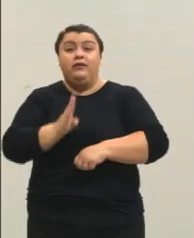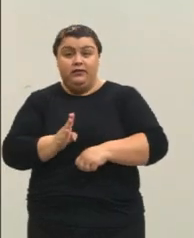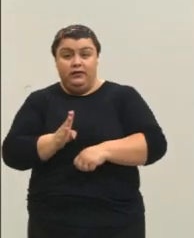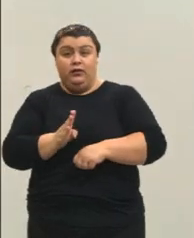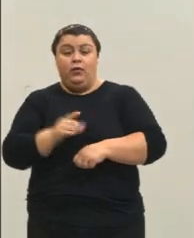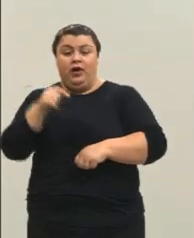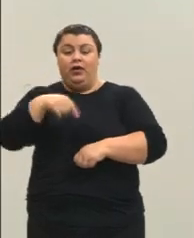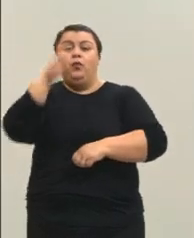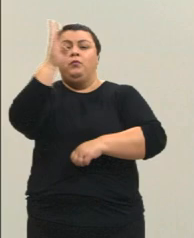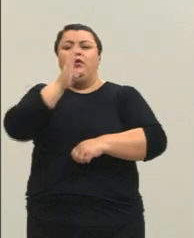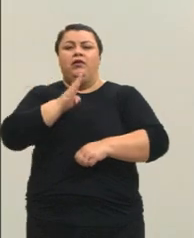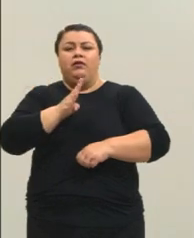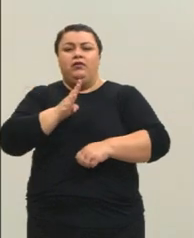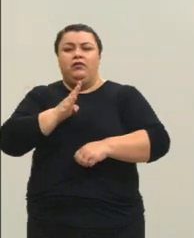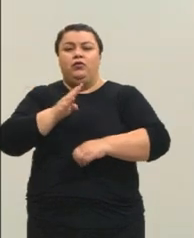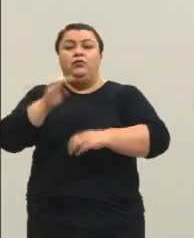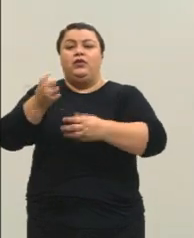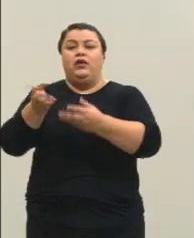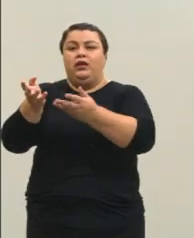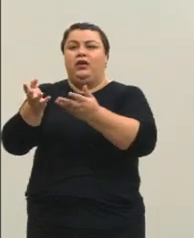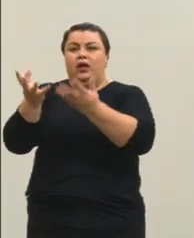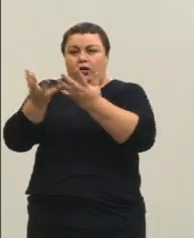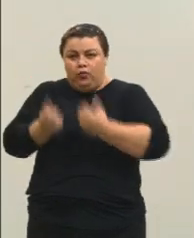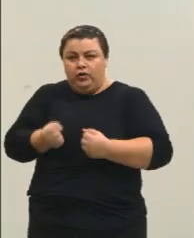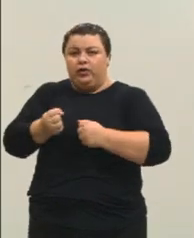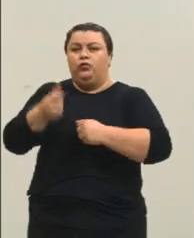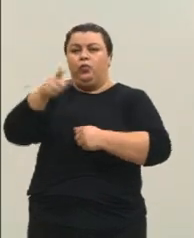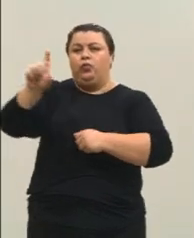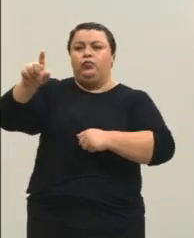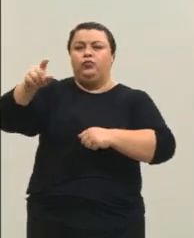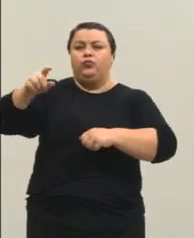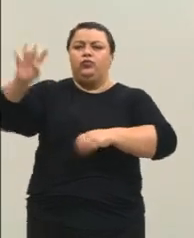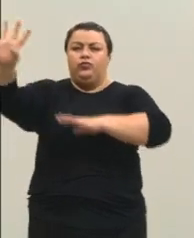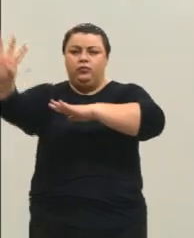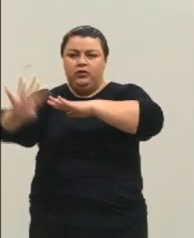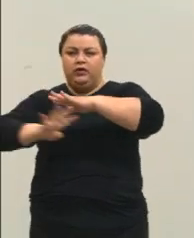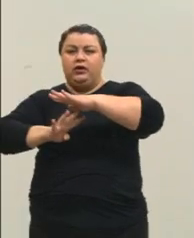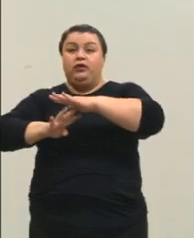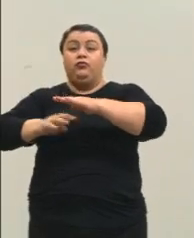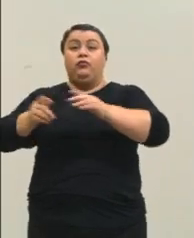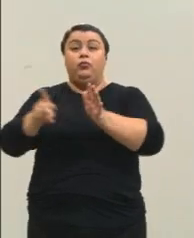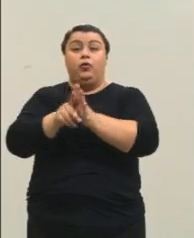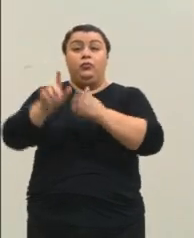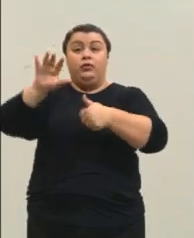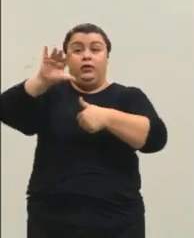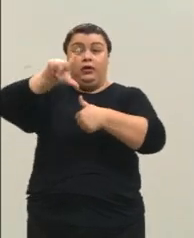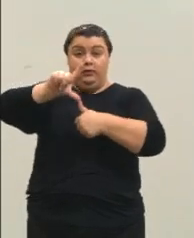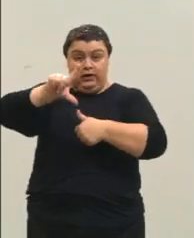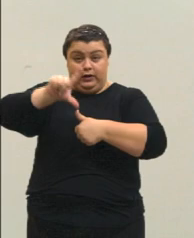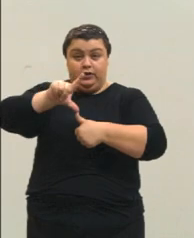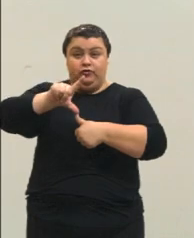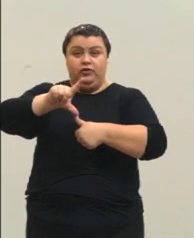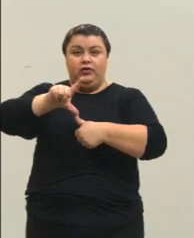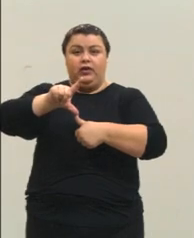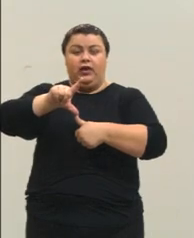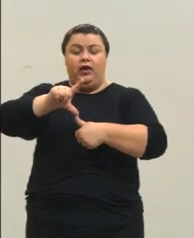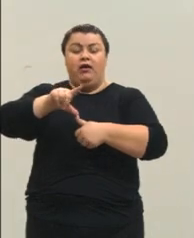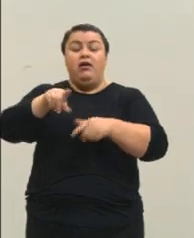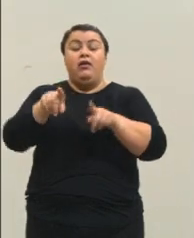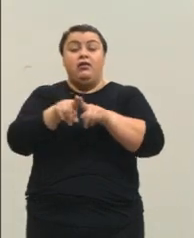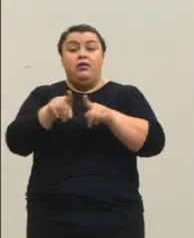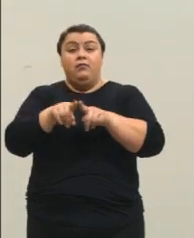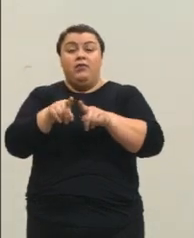Brasil tem recebido vários Imigrantes de outros países da América Latina e também existem imigrações dentro